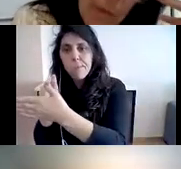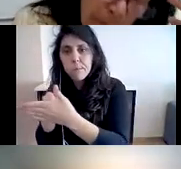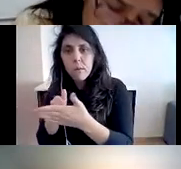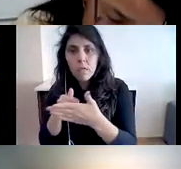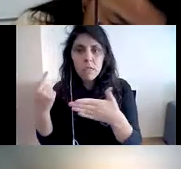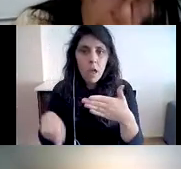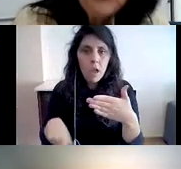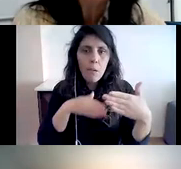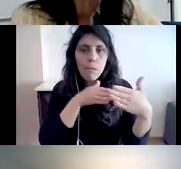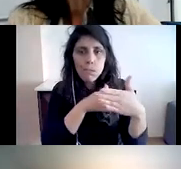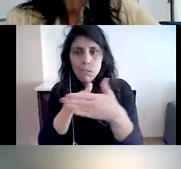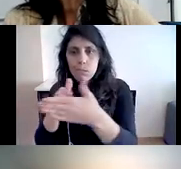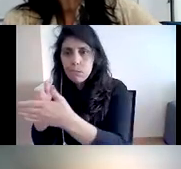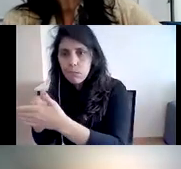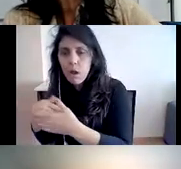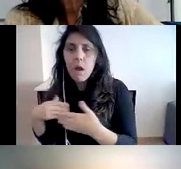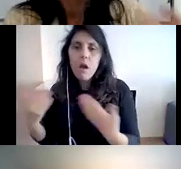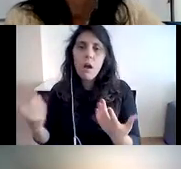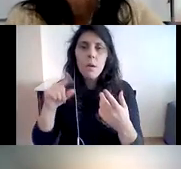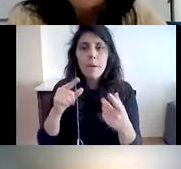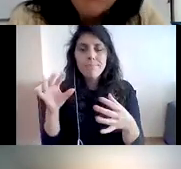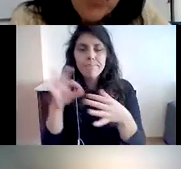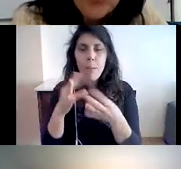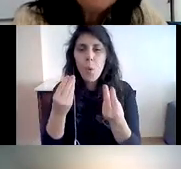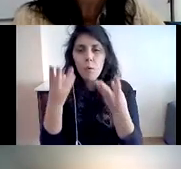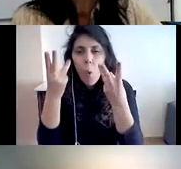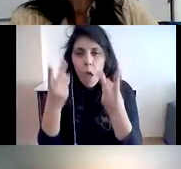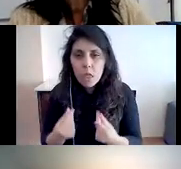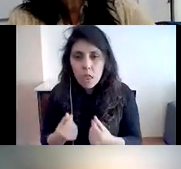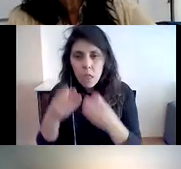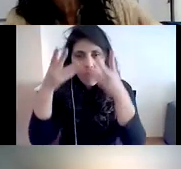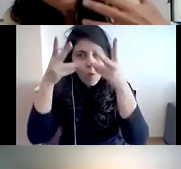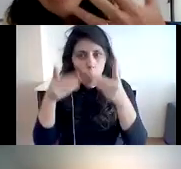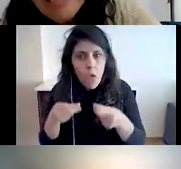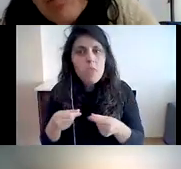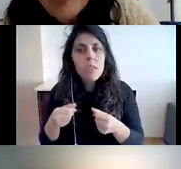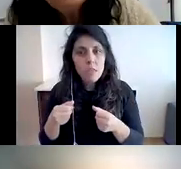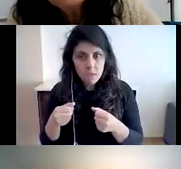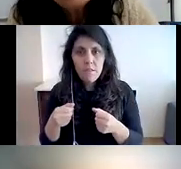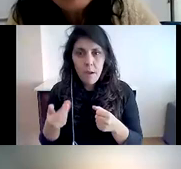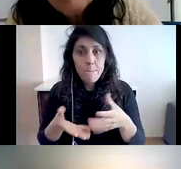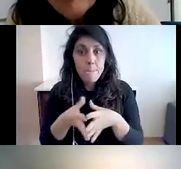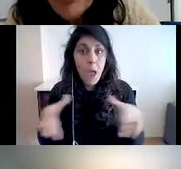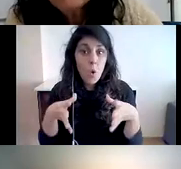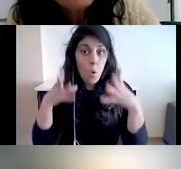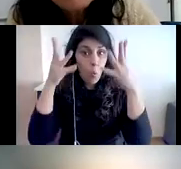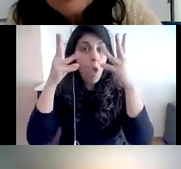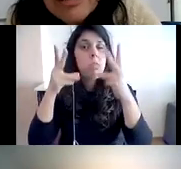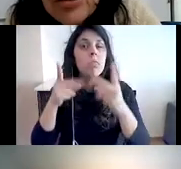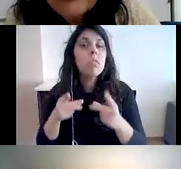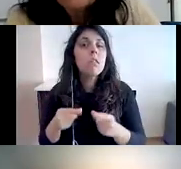democratização predominantemente quantitativa ou, em boa medida, quantitativa, e em boa medida sob uma